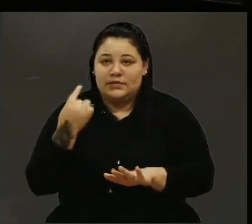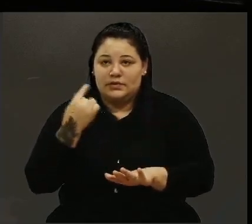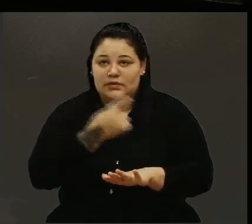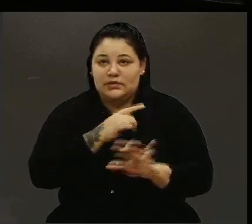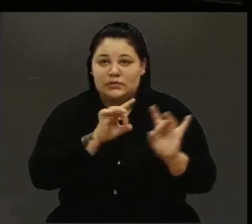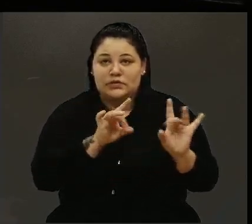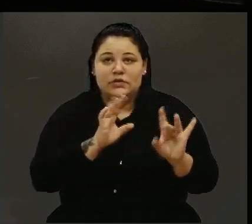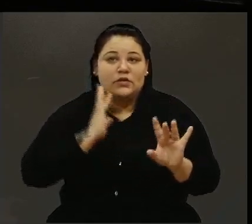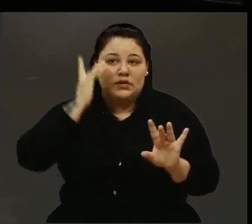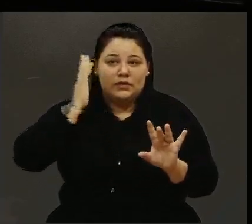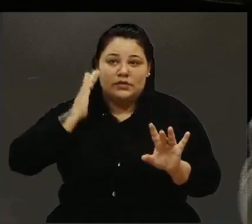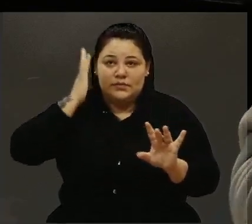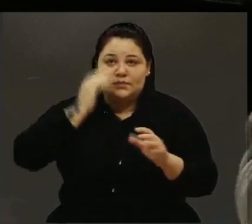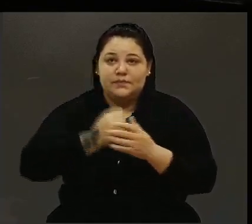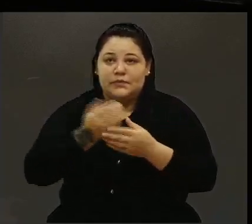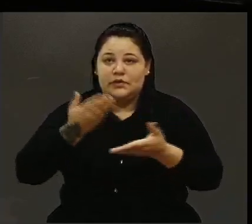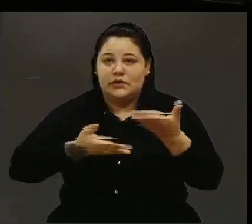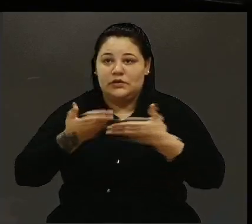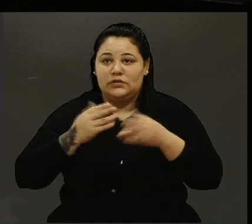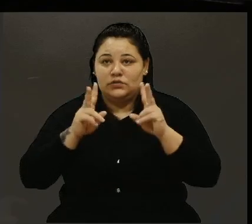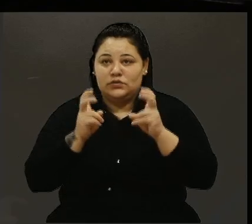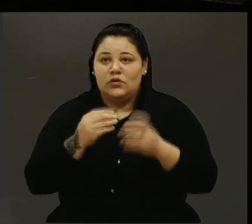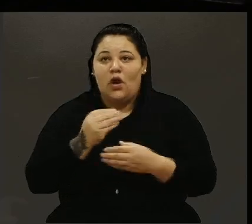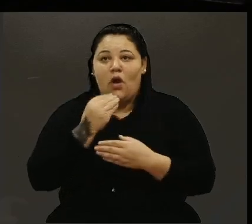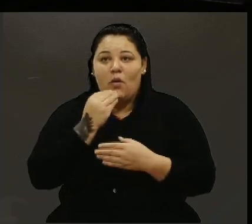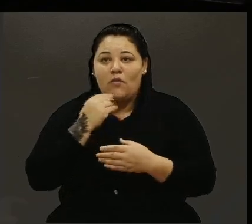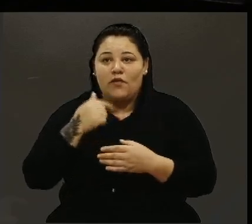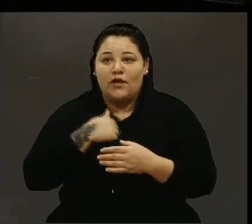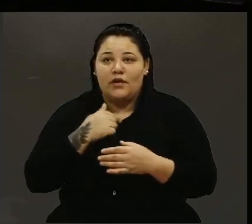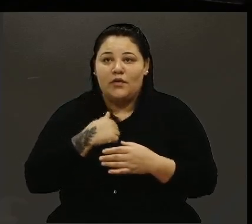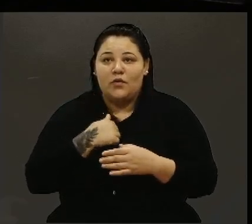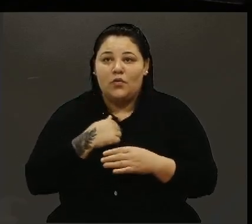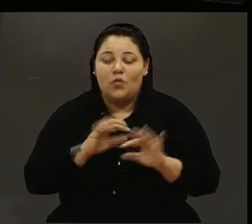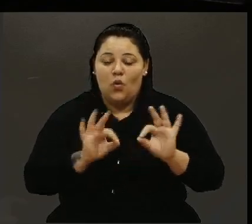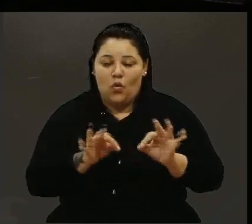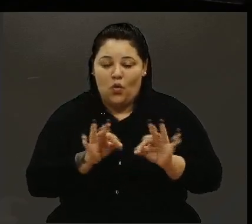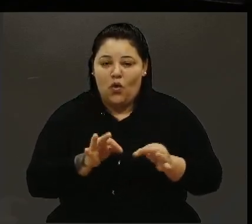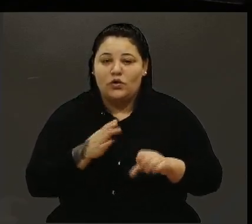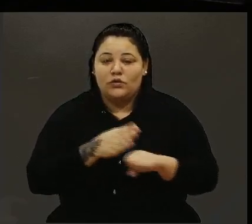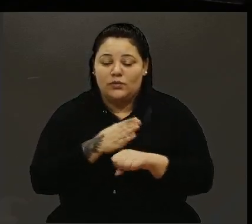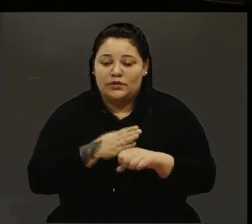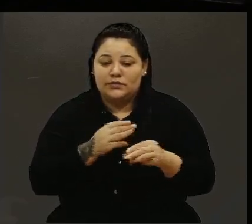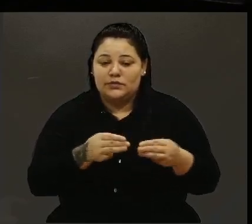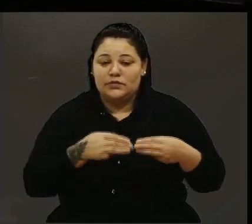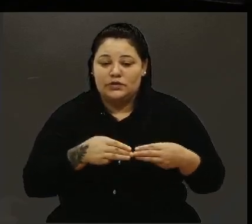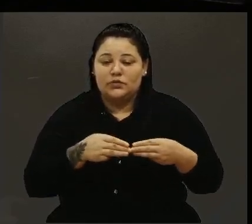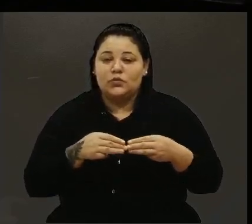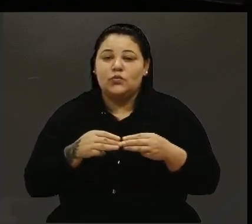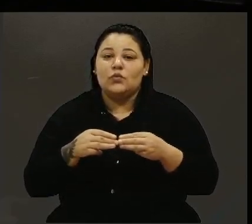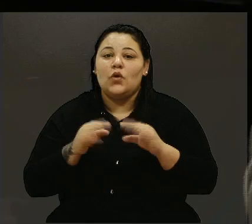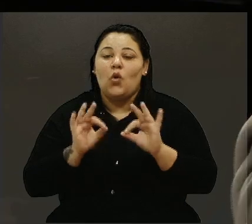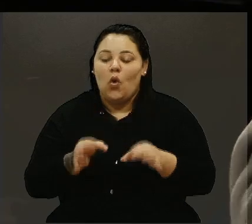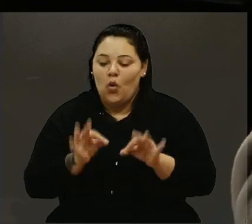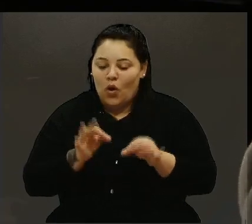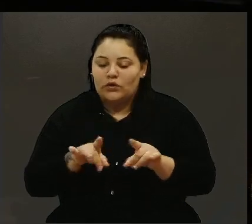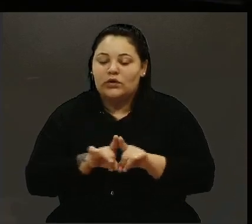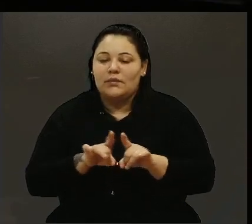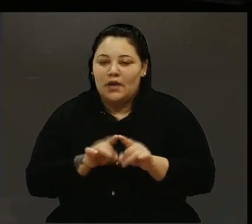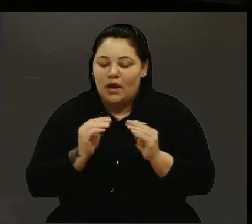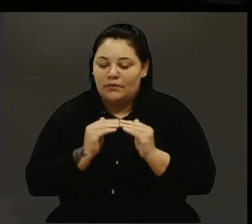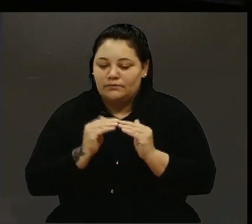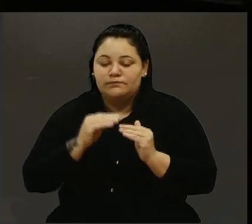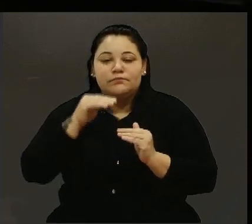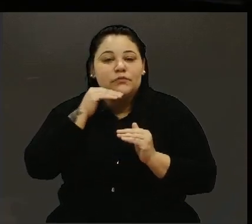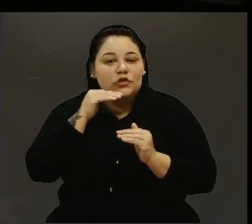Mello. Presidente, tratando o tema, obviamente, eu concordo com o que está disposto da moção, concordo com o vereador Bortola e concordo com o que trouxe a